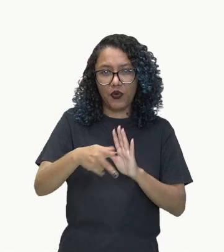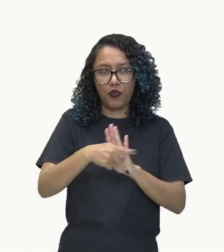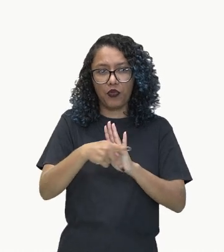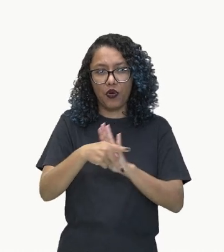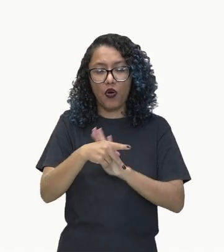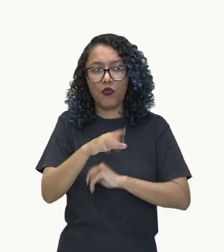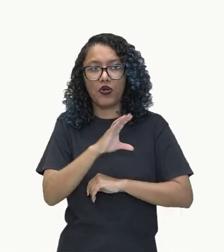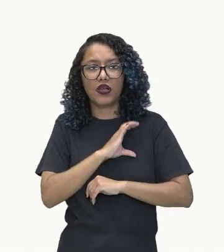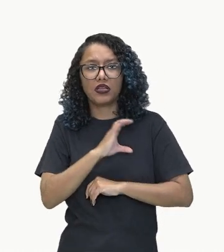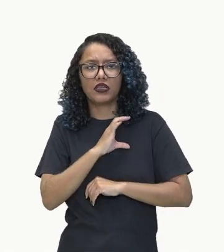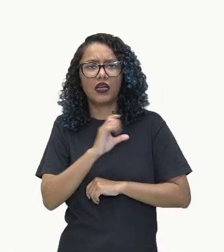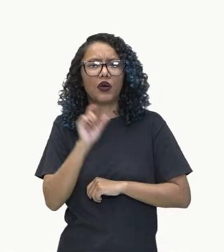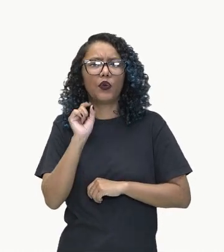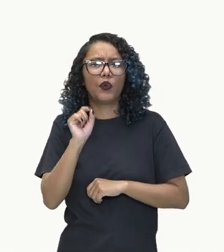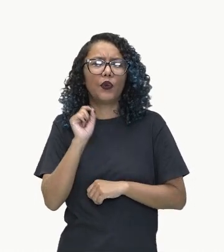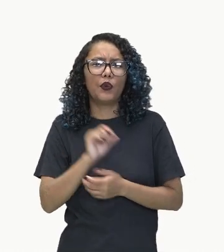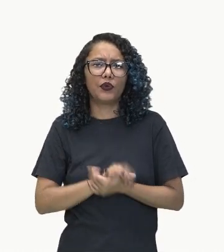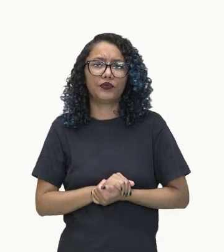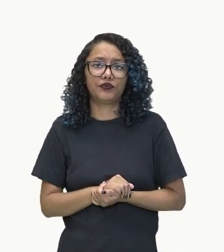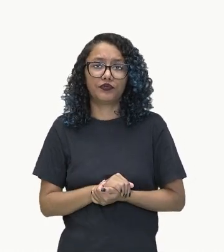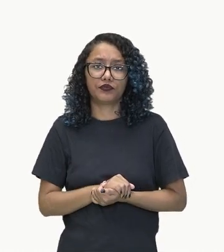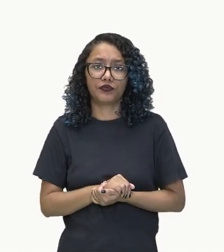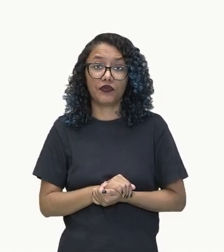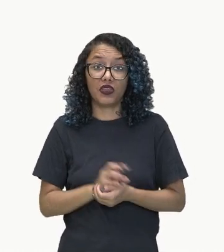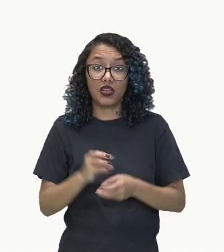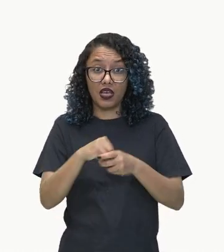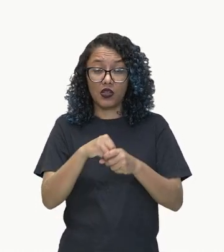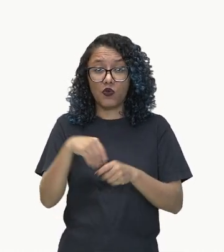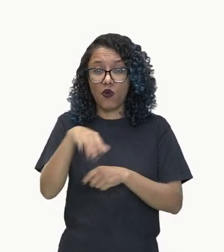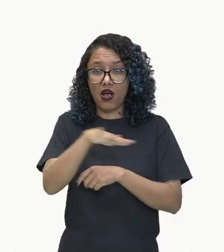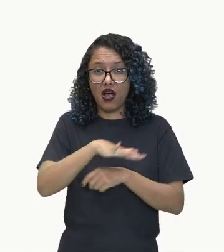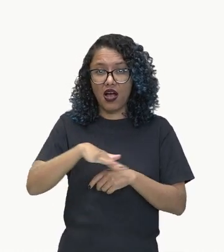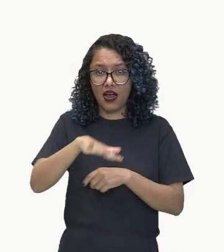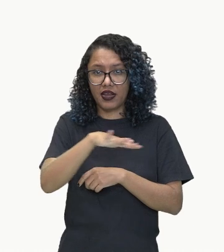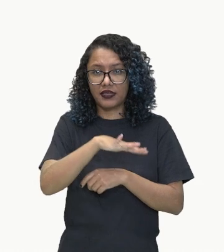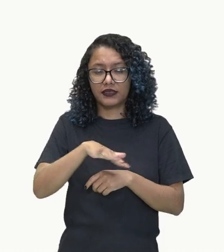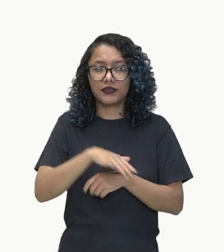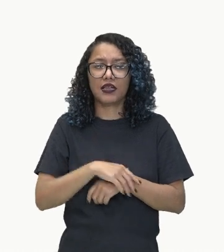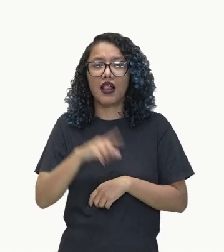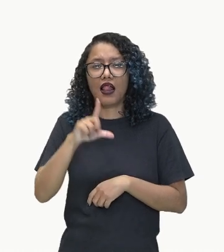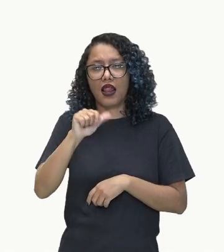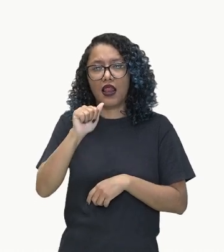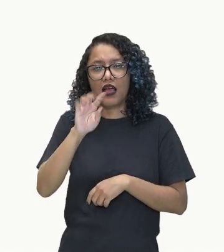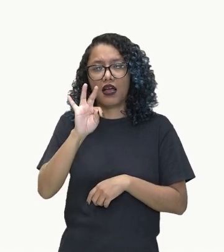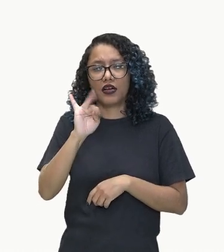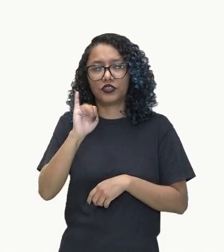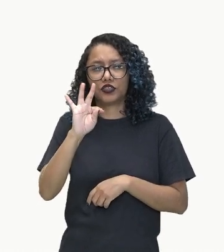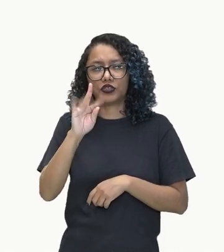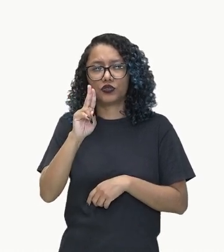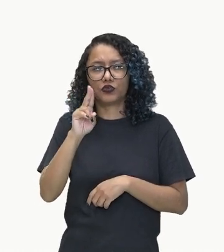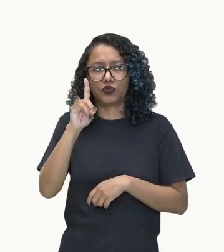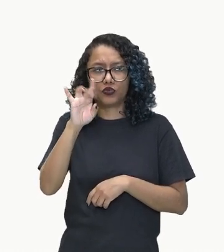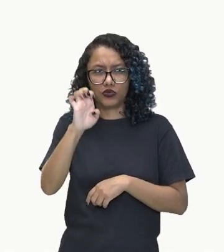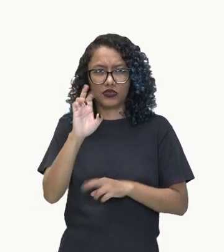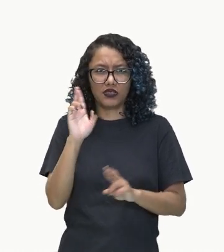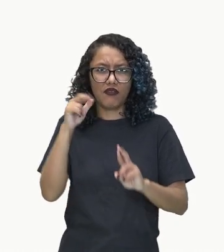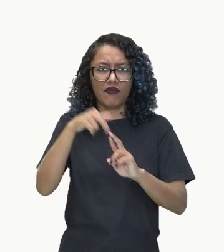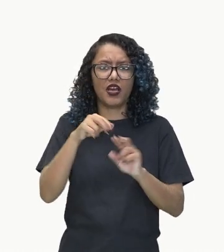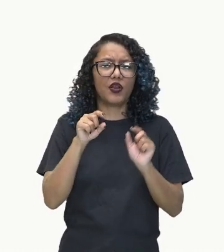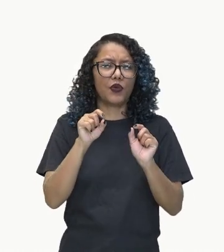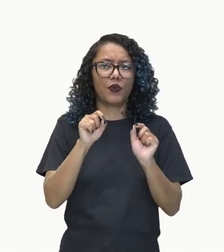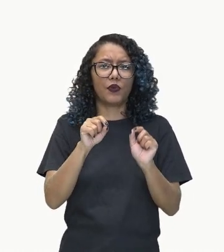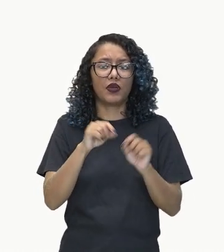do Canadá, ele está em áreas de alta latitude. Latitude, vocês devem lembrar que faz relação com